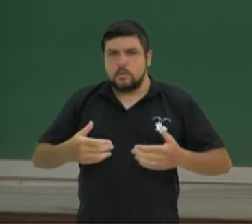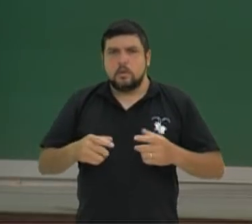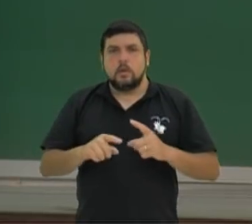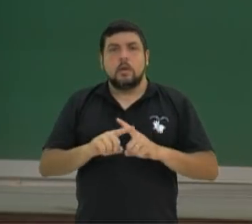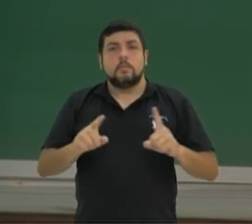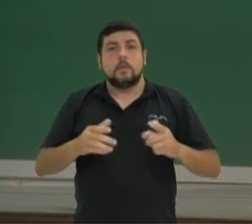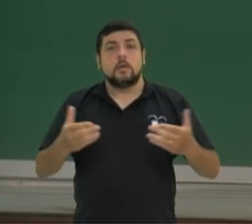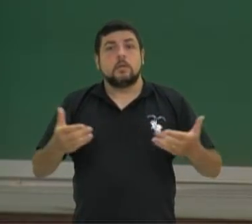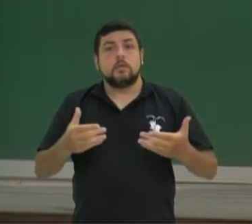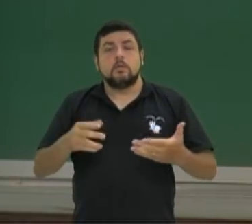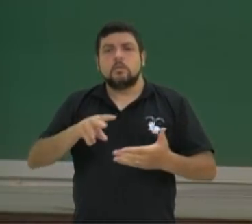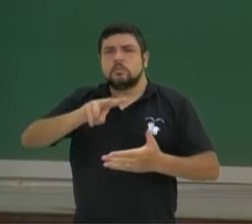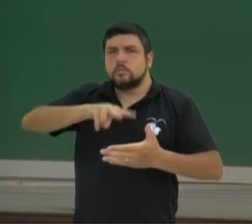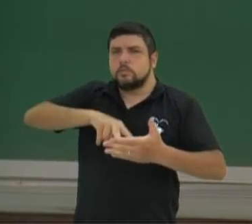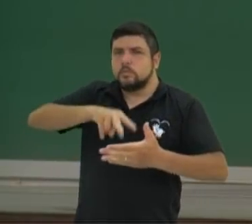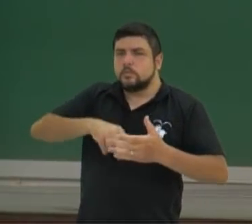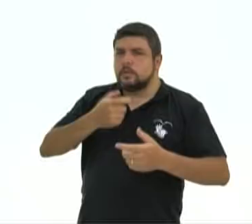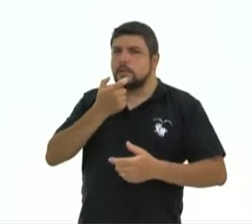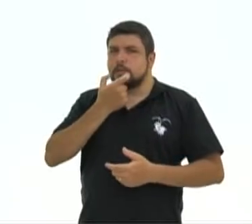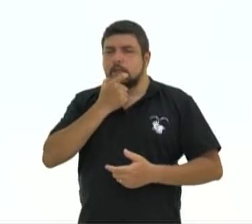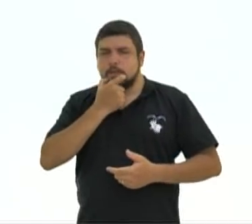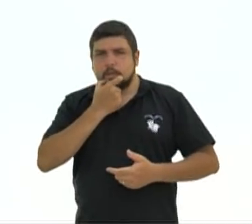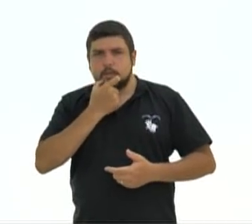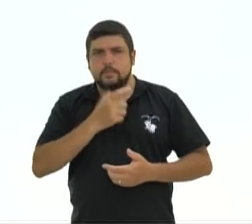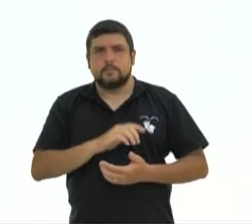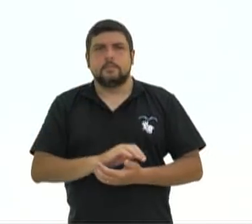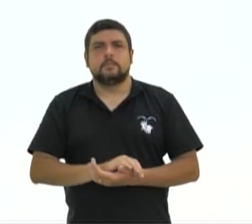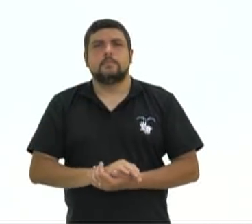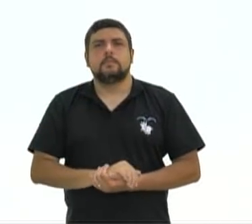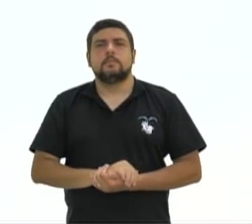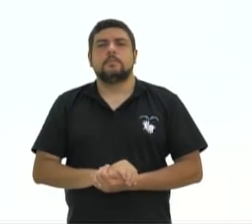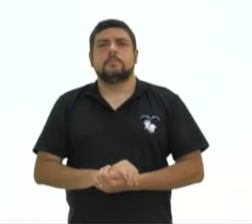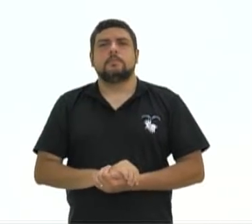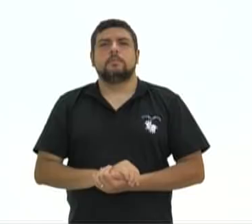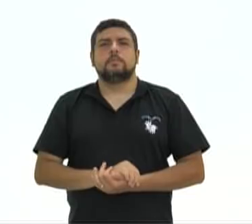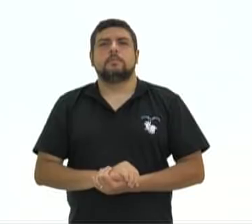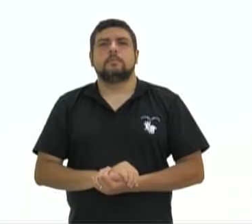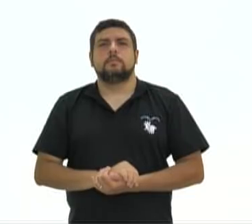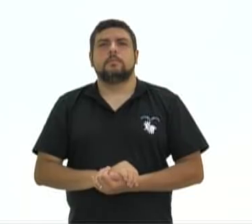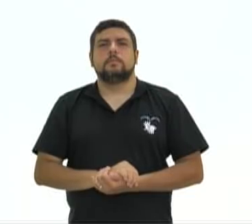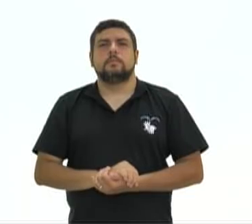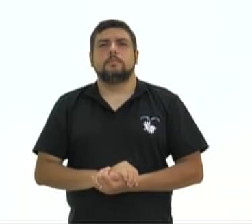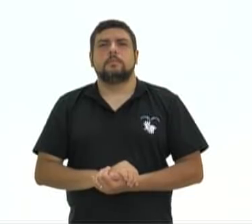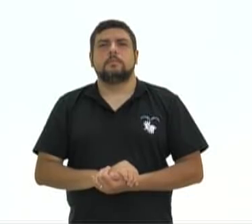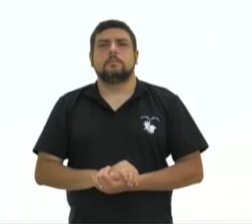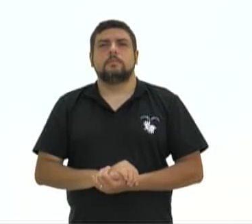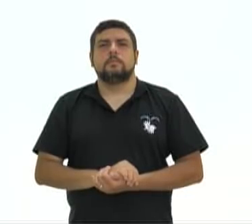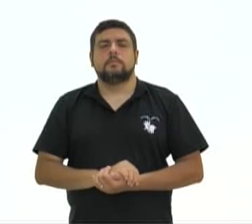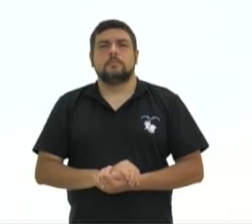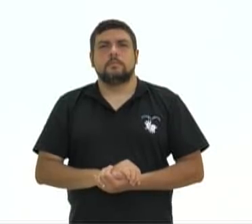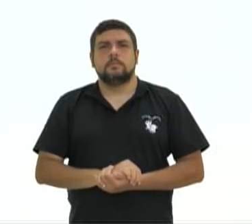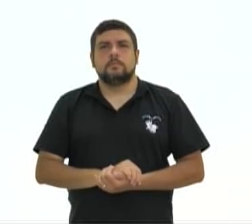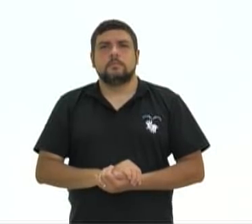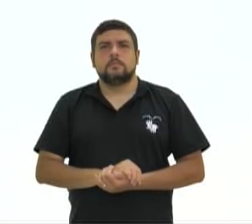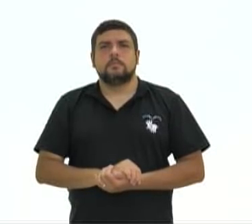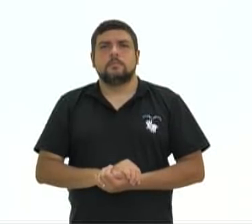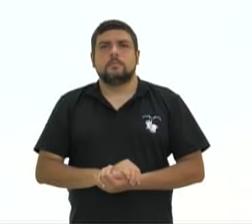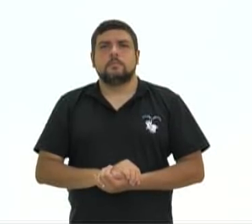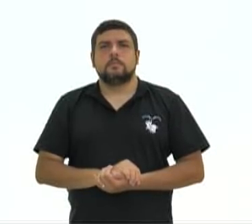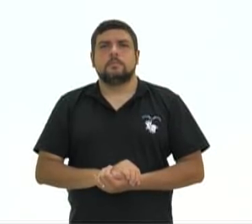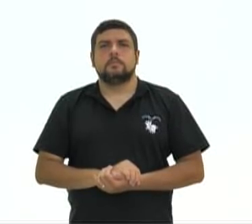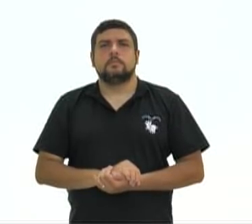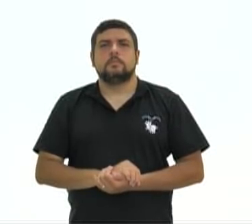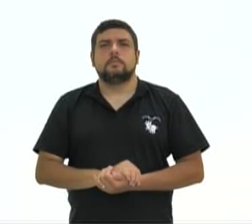does Malala fight for? E por que ela luta? Então, para que ela luta? A teacher já